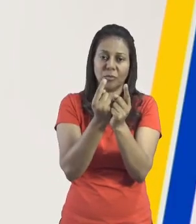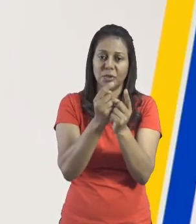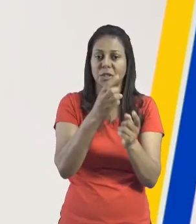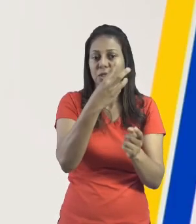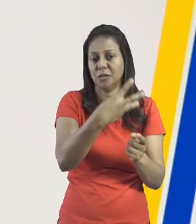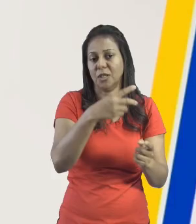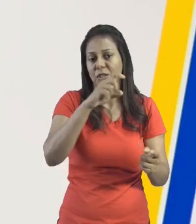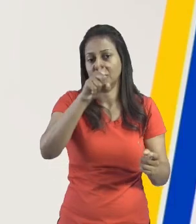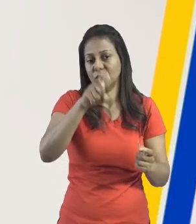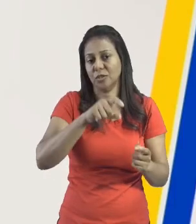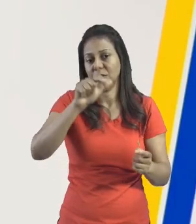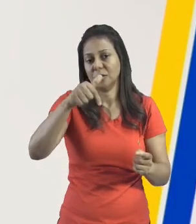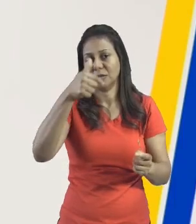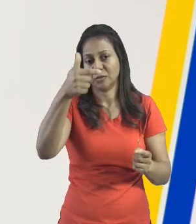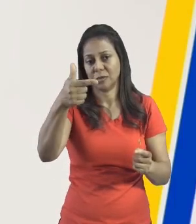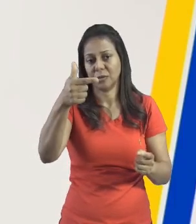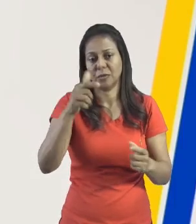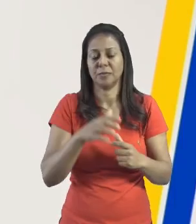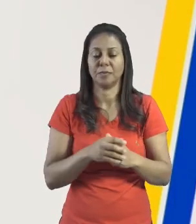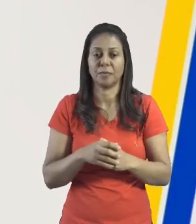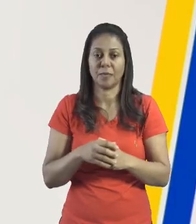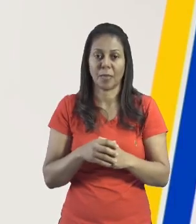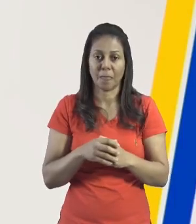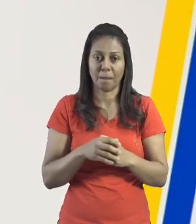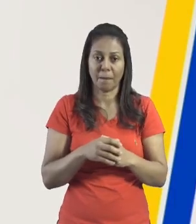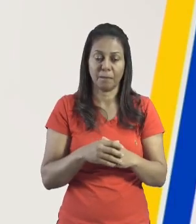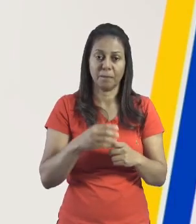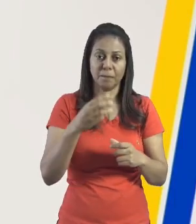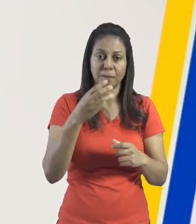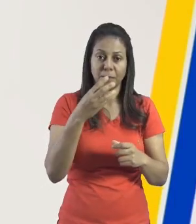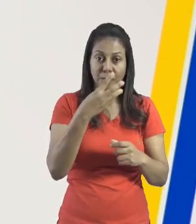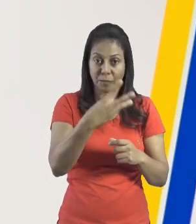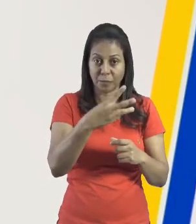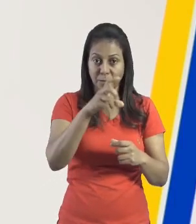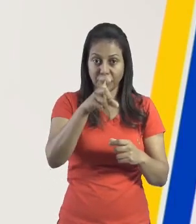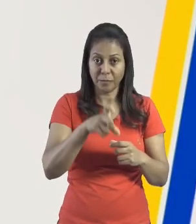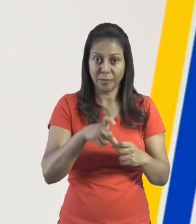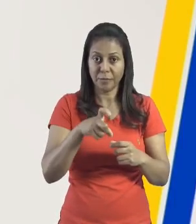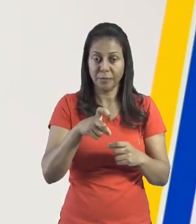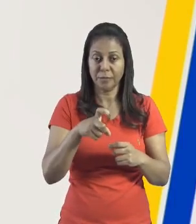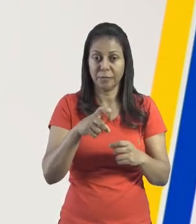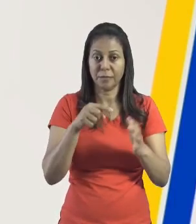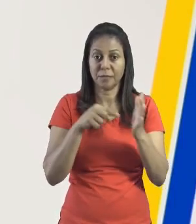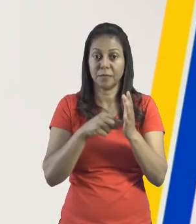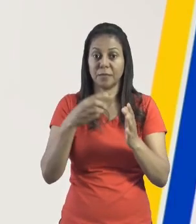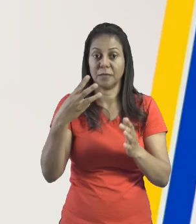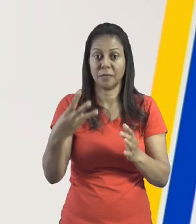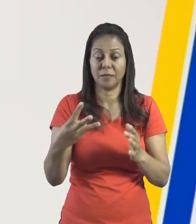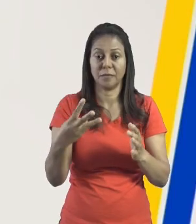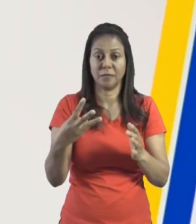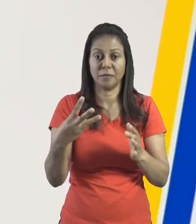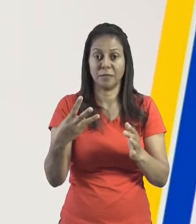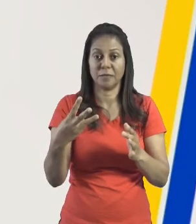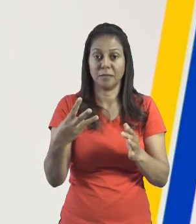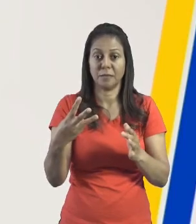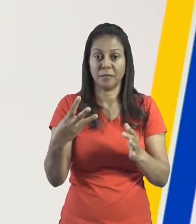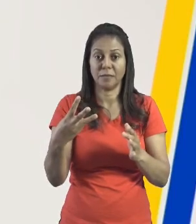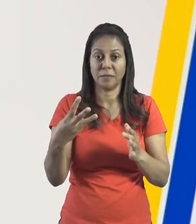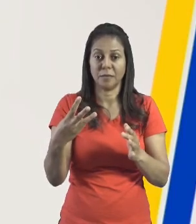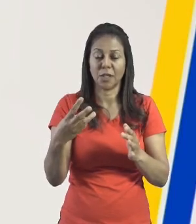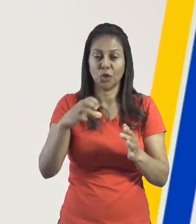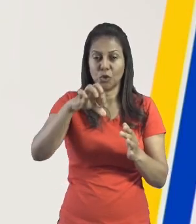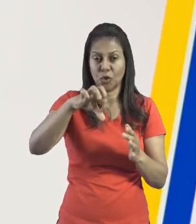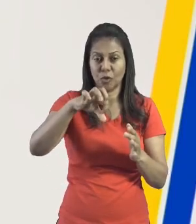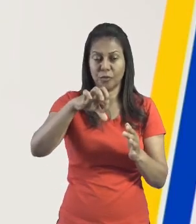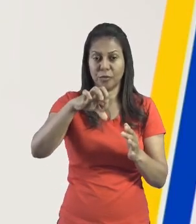que é 3x ao quadrado. 3x vezes o 3 que está lá na frente vai dar 3 vezes 3, que dá 9,